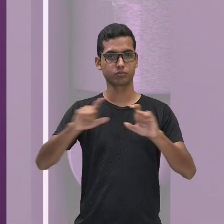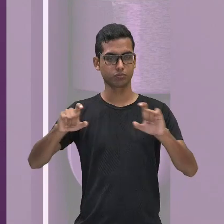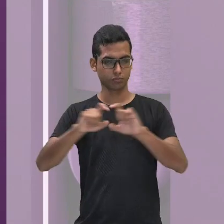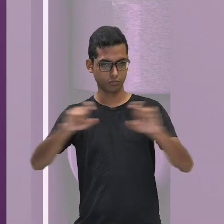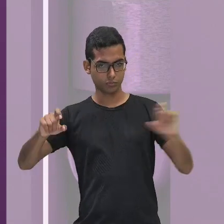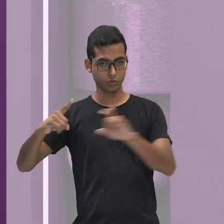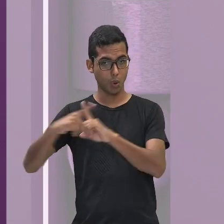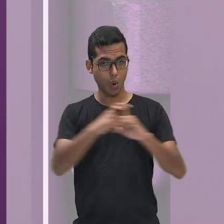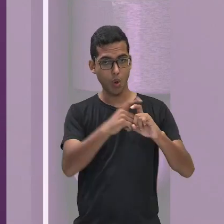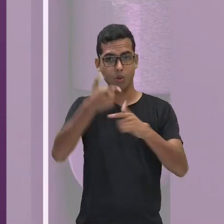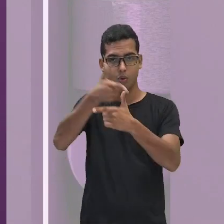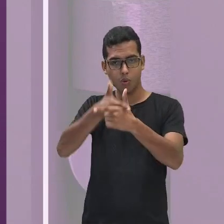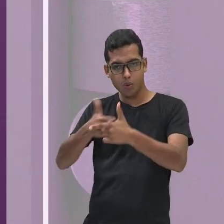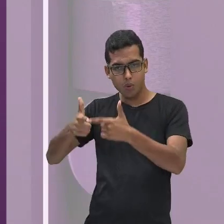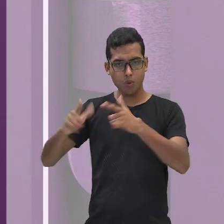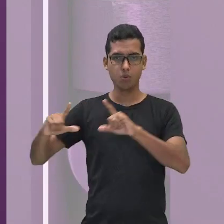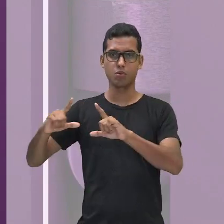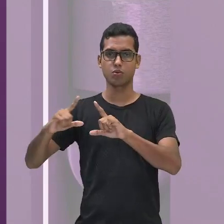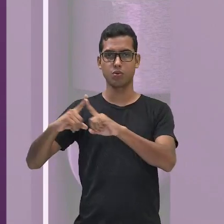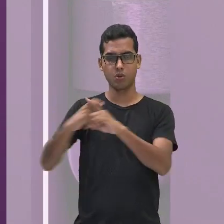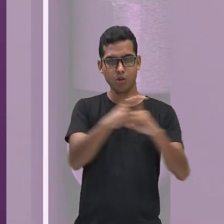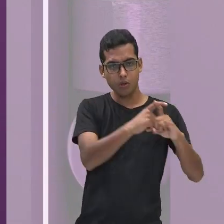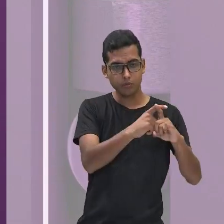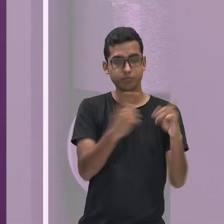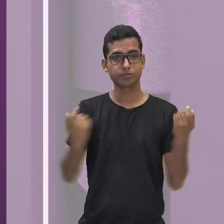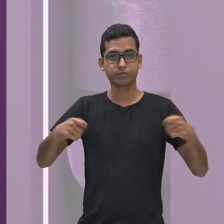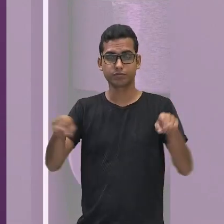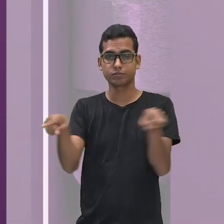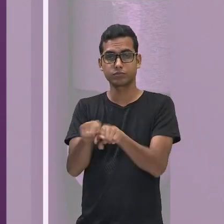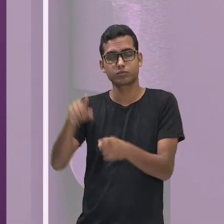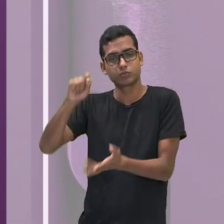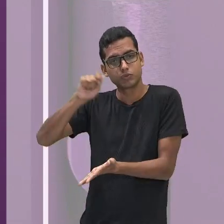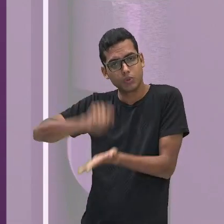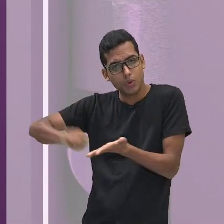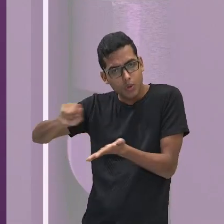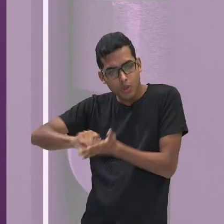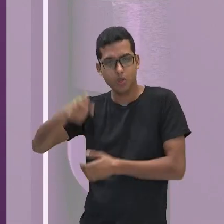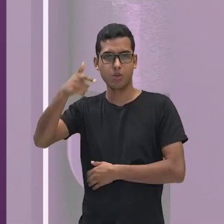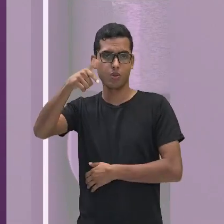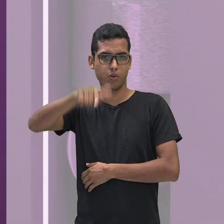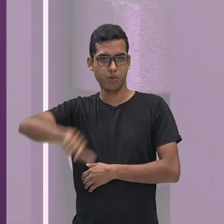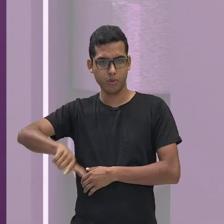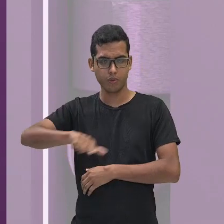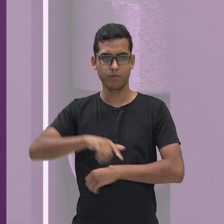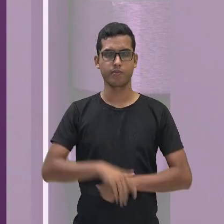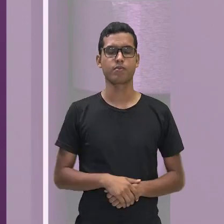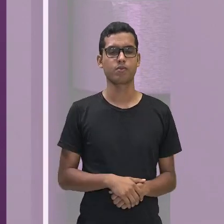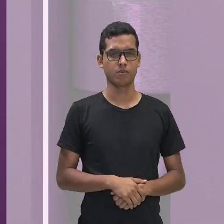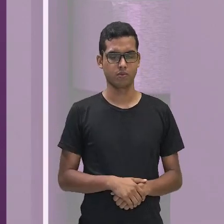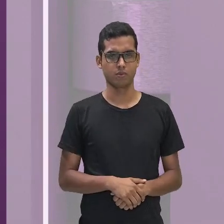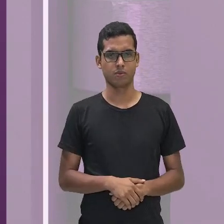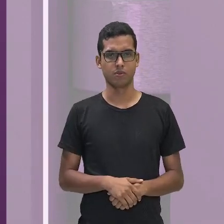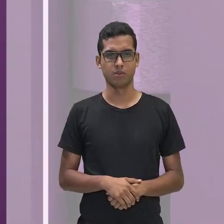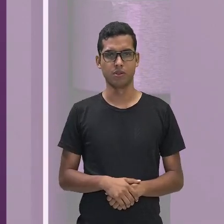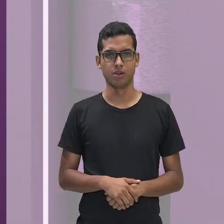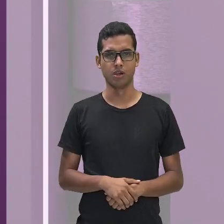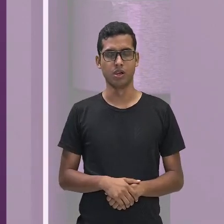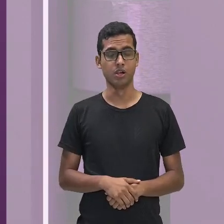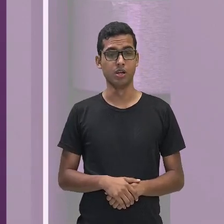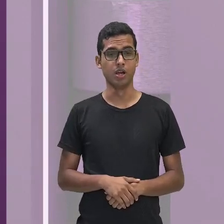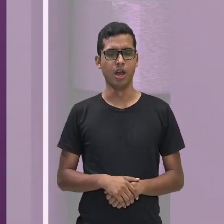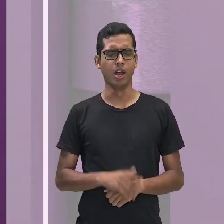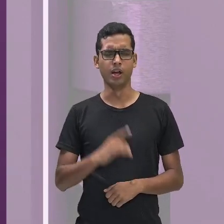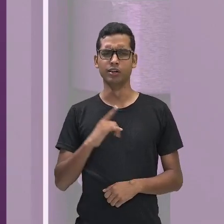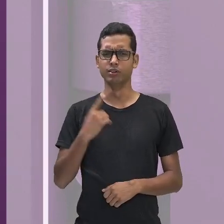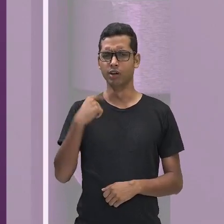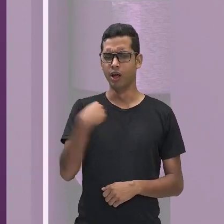que a gente utiliza a função polinomial, a gente pode reescrever essa mesma função de uma outra maneira que soa mais familiar para a